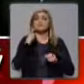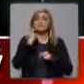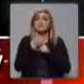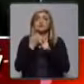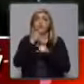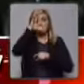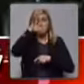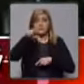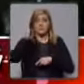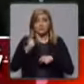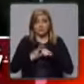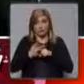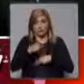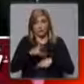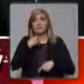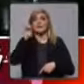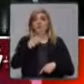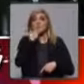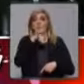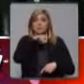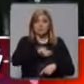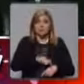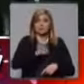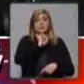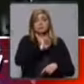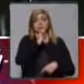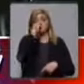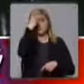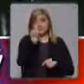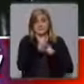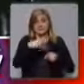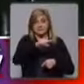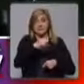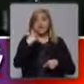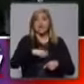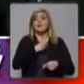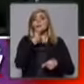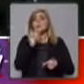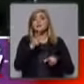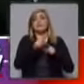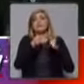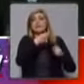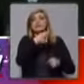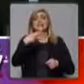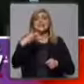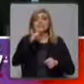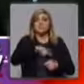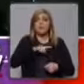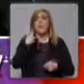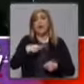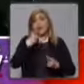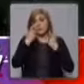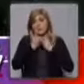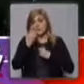ministros gregos, qual é a atitude do Syriza, sabendo-se que alguma simpatia existe da parte de alguns ministros, não todos.